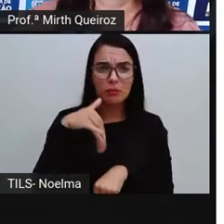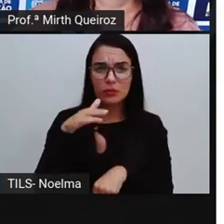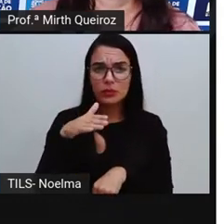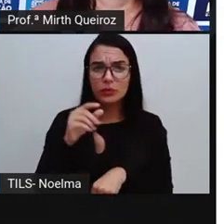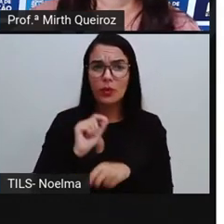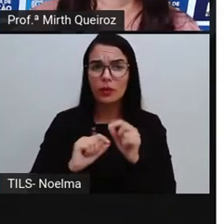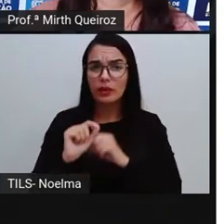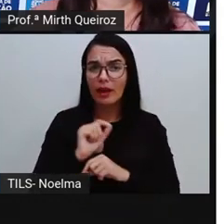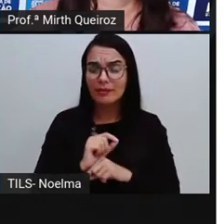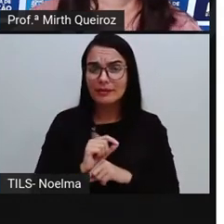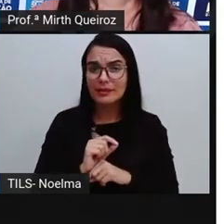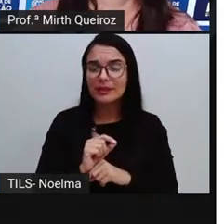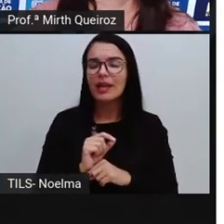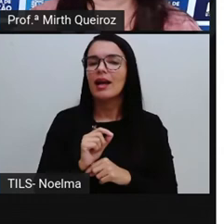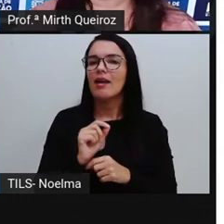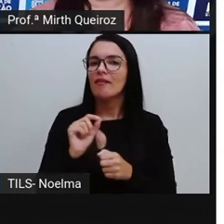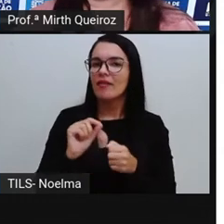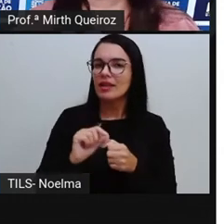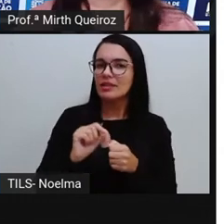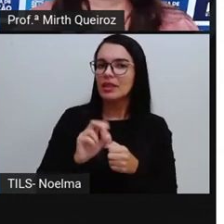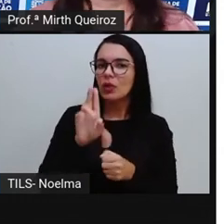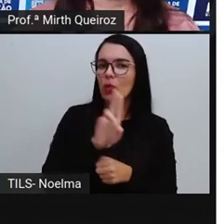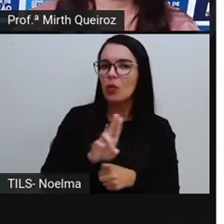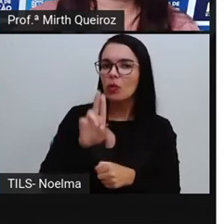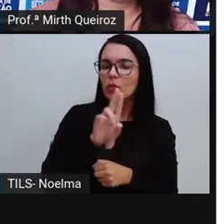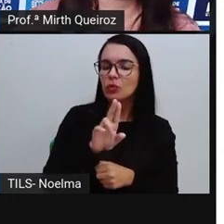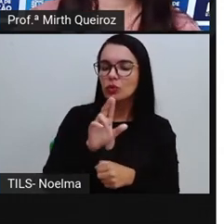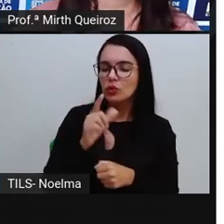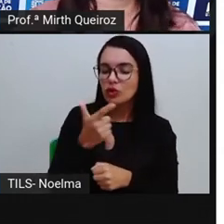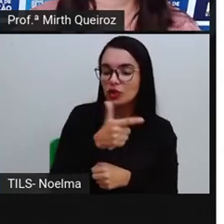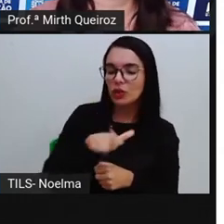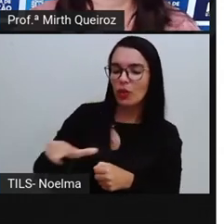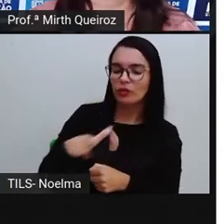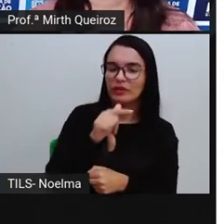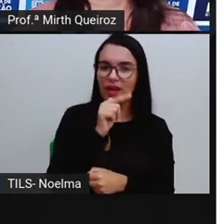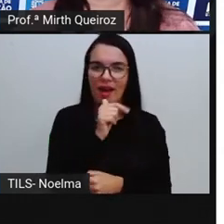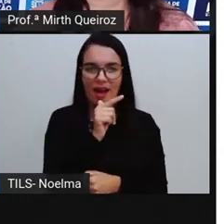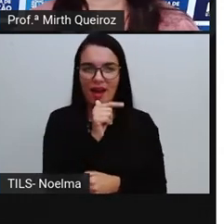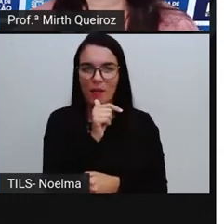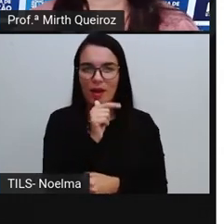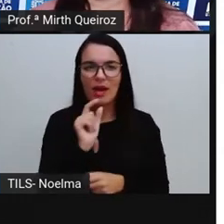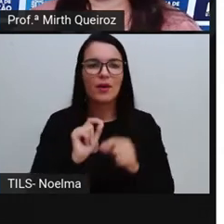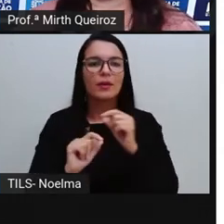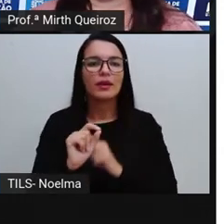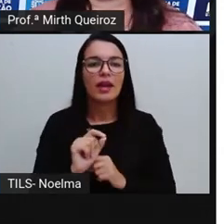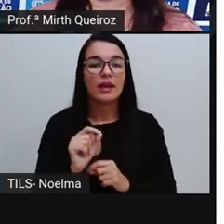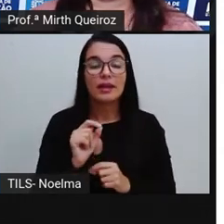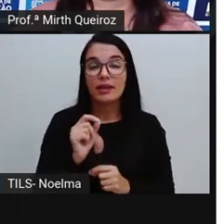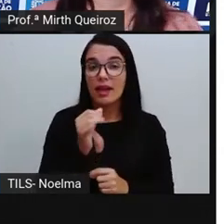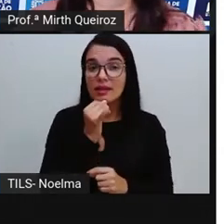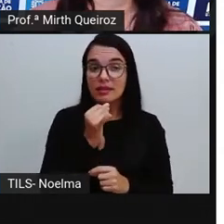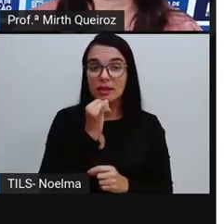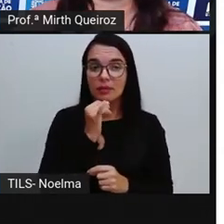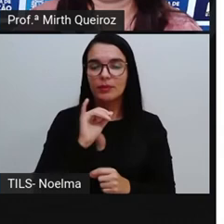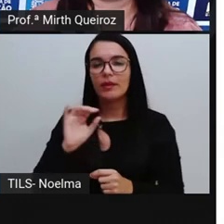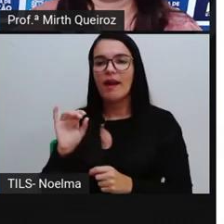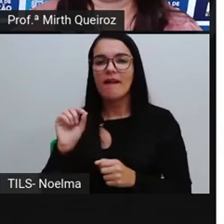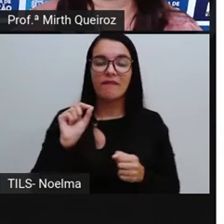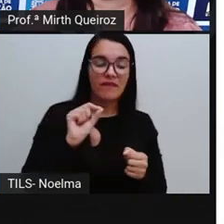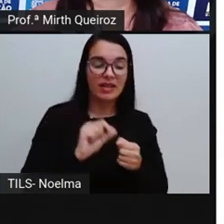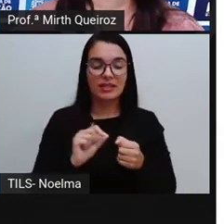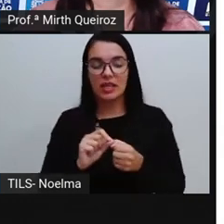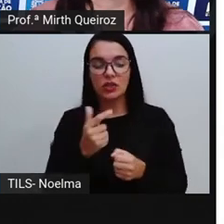é o reuso de água o que que seria isso o reuso de água na indústria consciente consiste aí no reaproveitamento